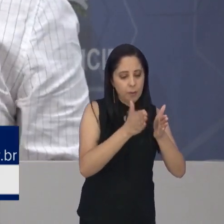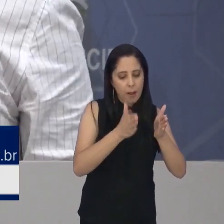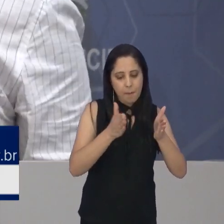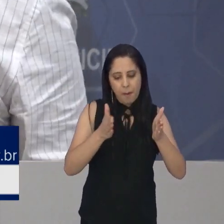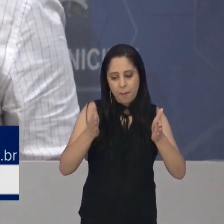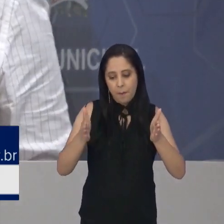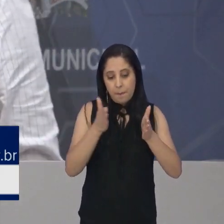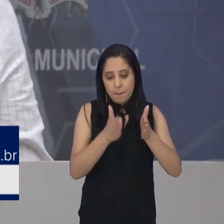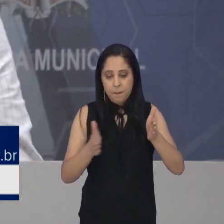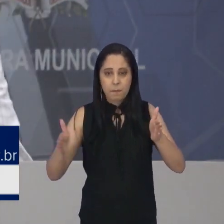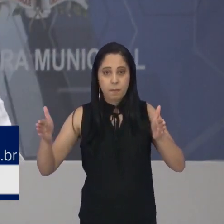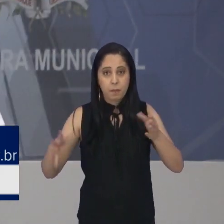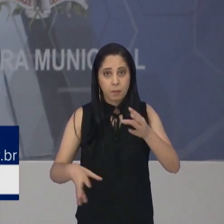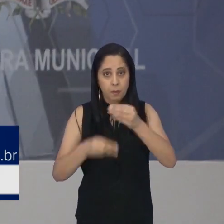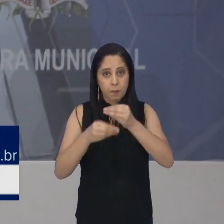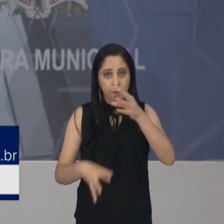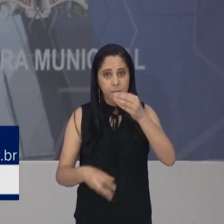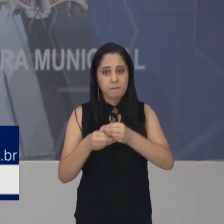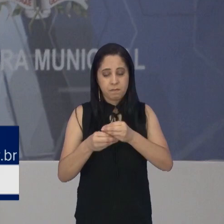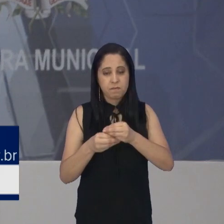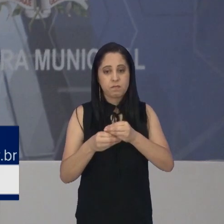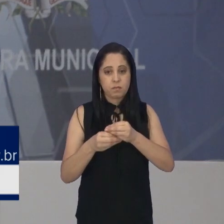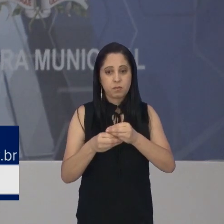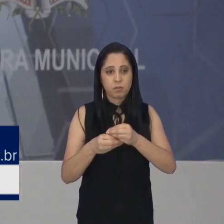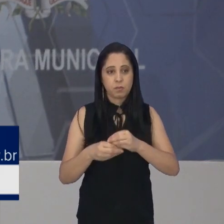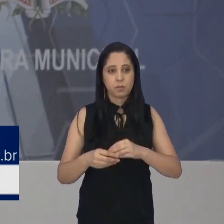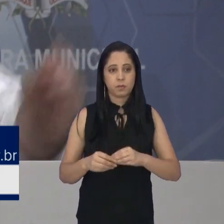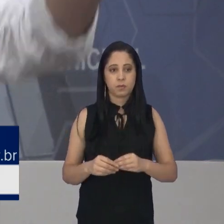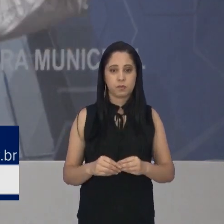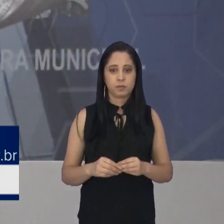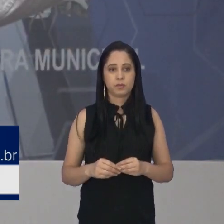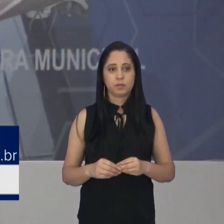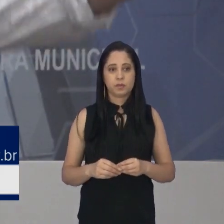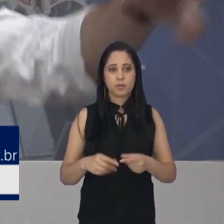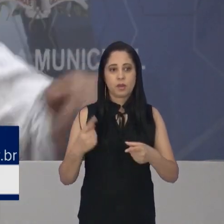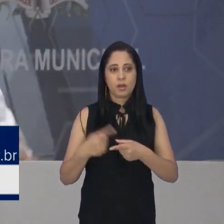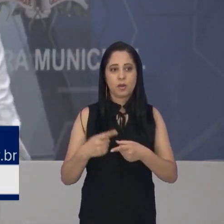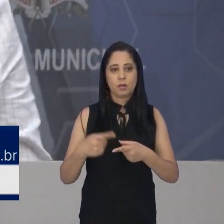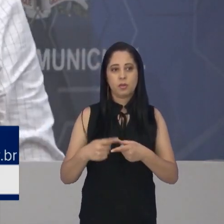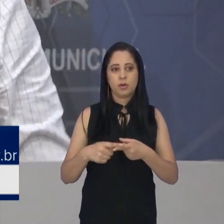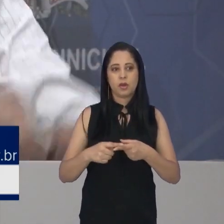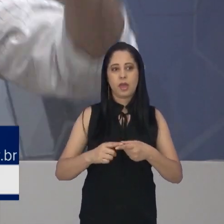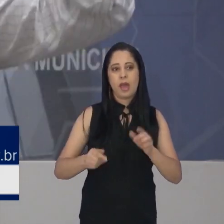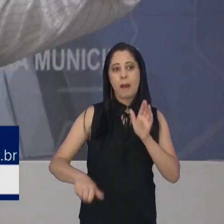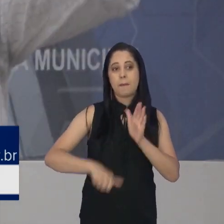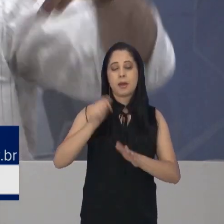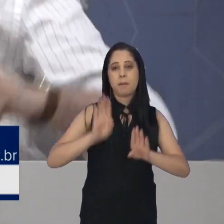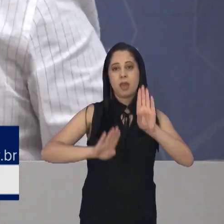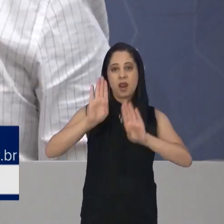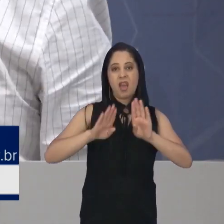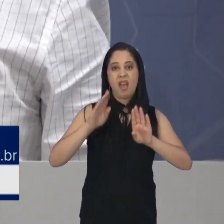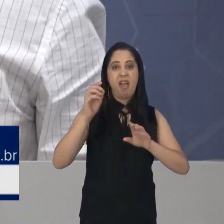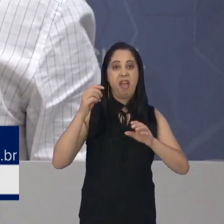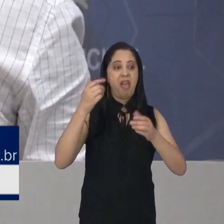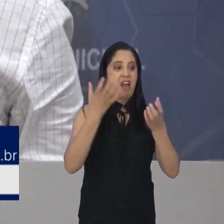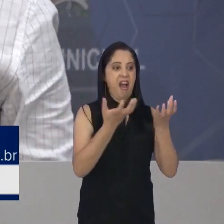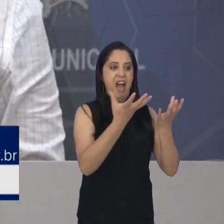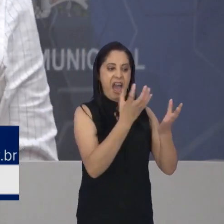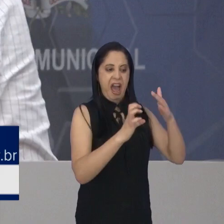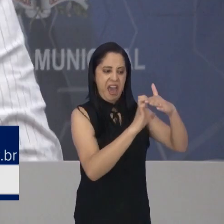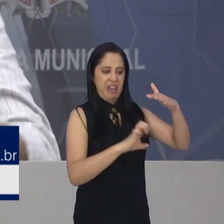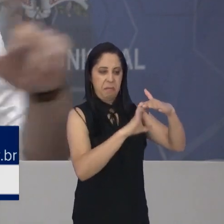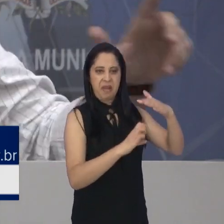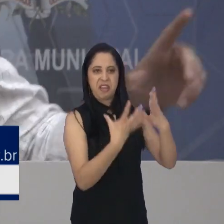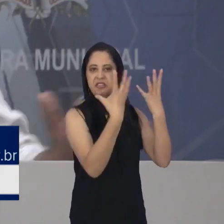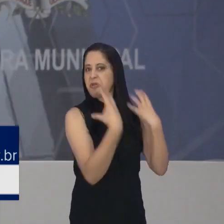contratual, sucessivas prorrogações contratuais, foi porque a primeira licitação falhou, a segunda veio uma empresa que não